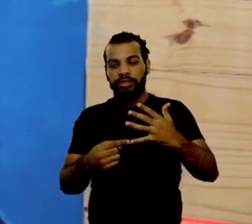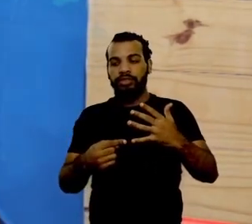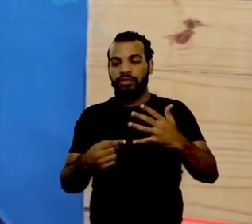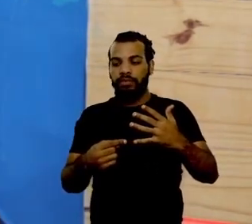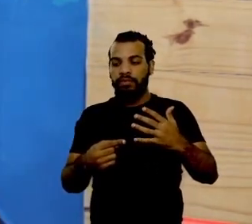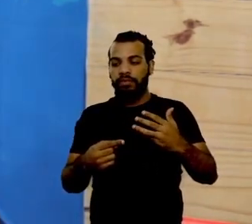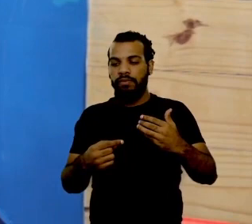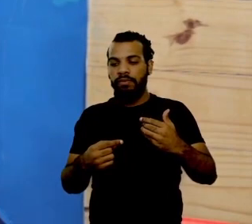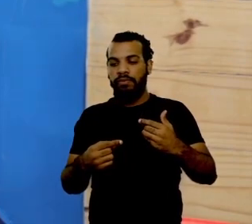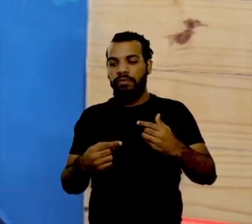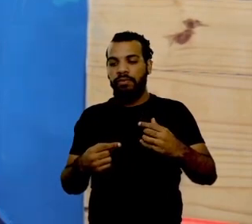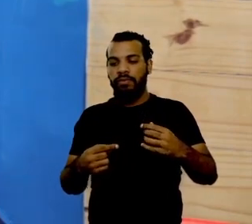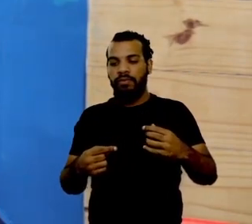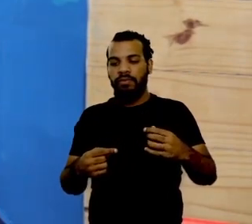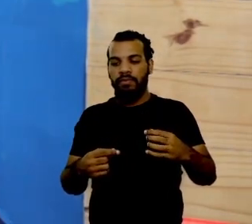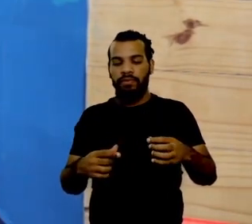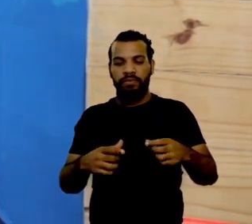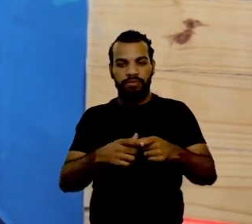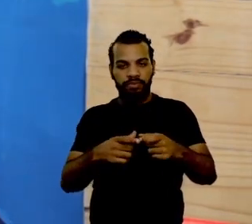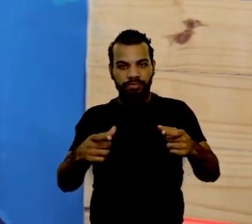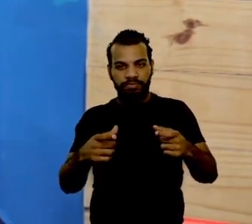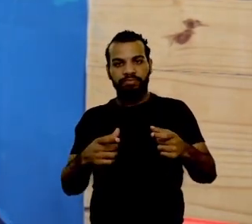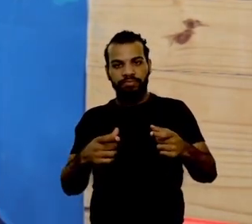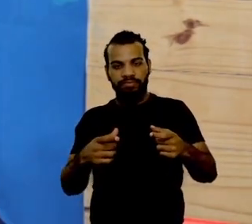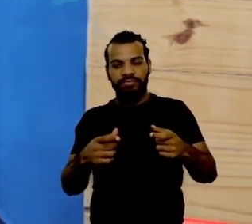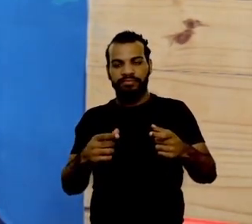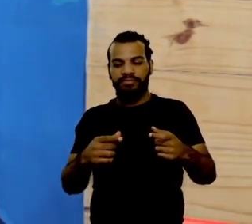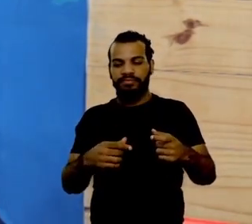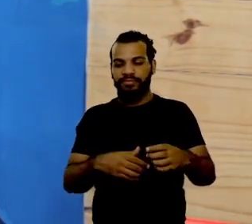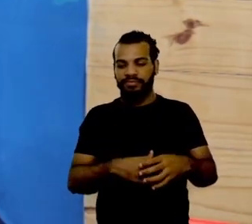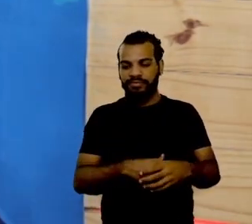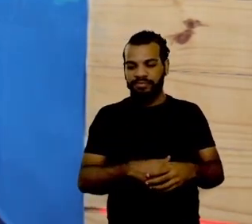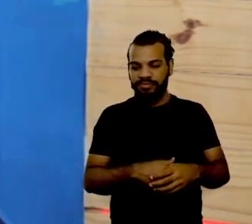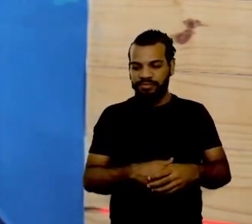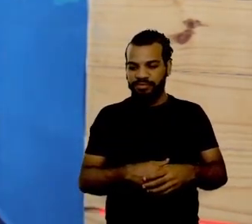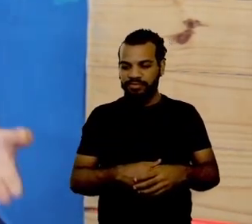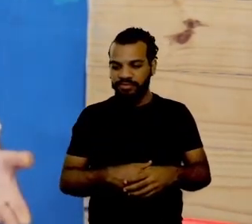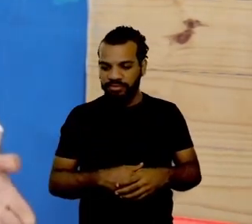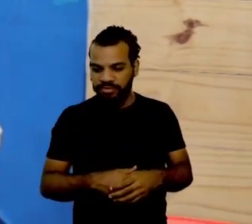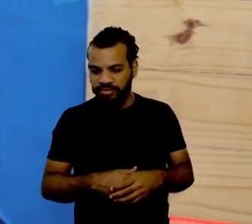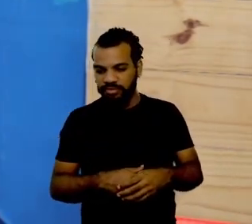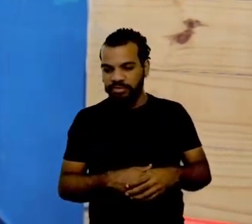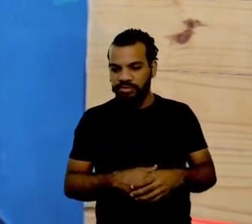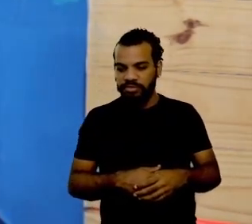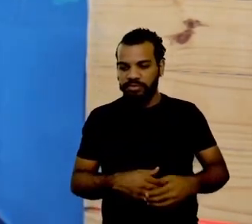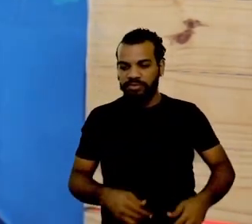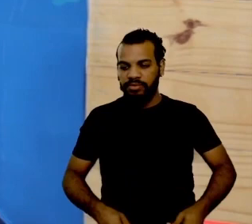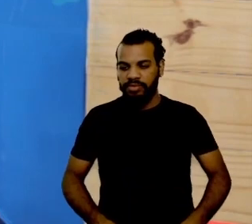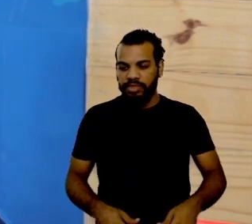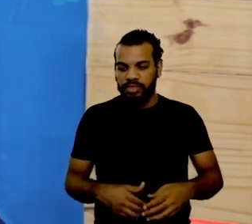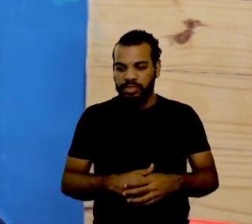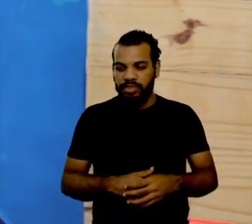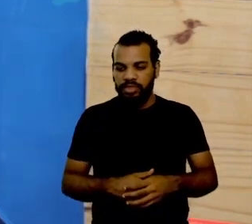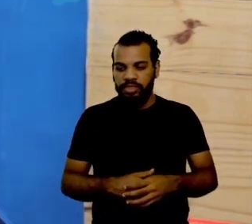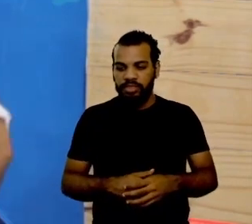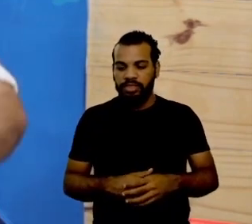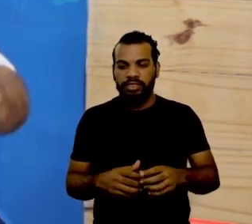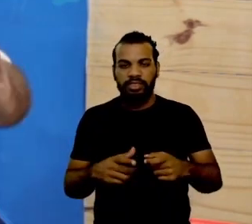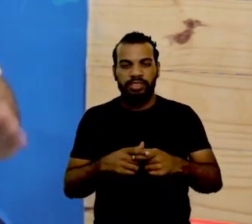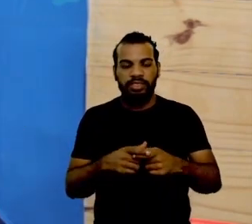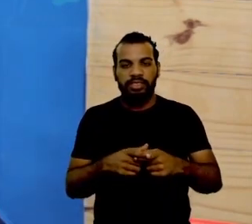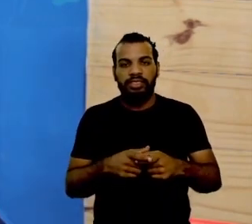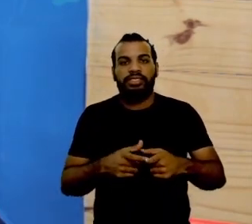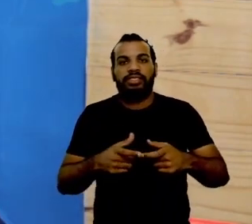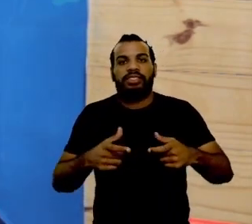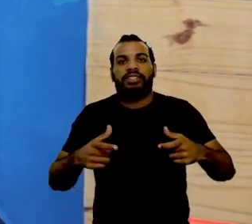de dilatação térmica. Dilatar é aumentar e termicamente é